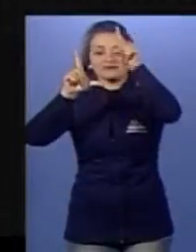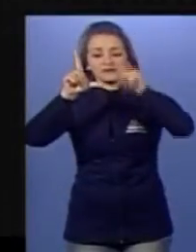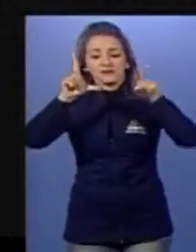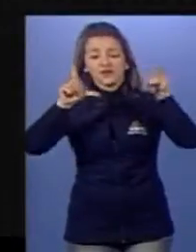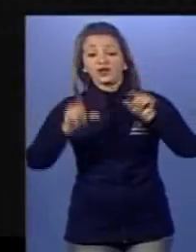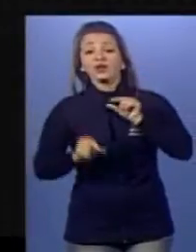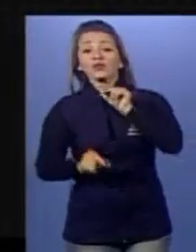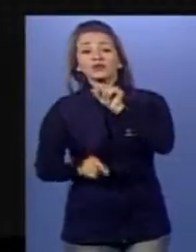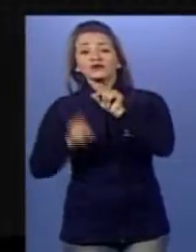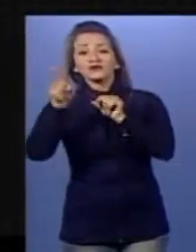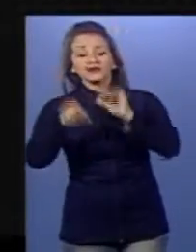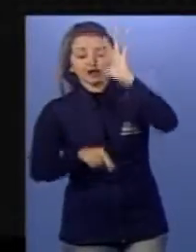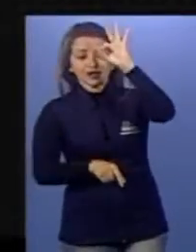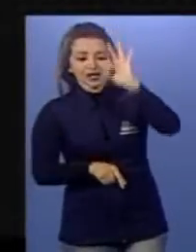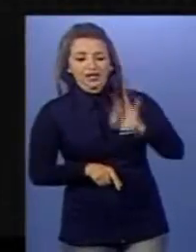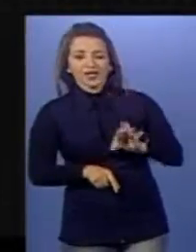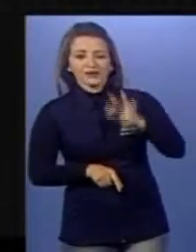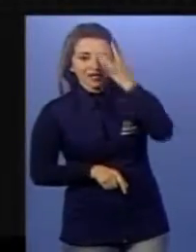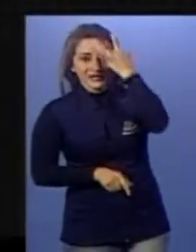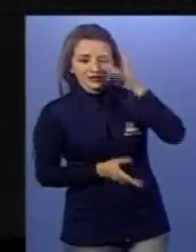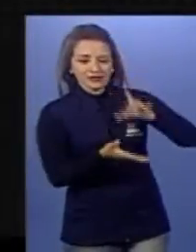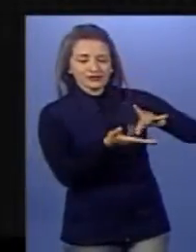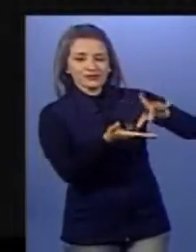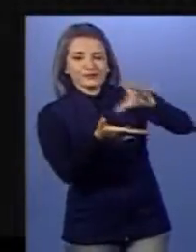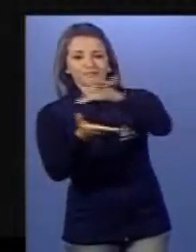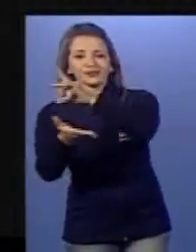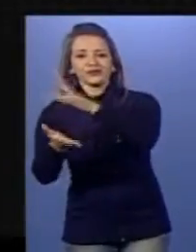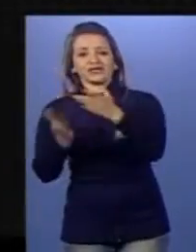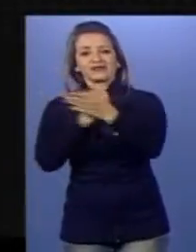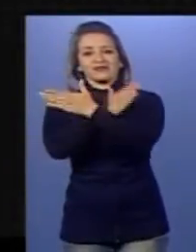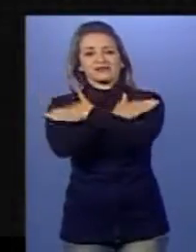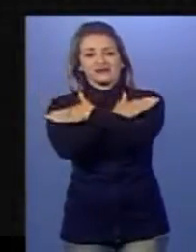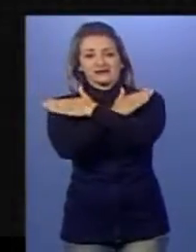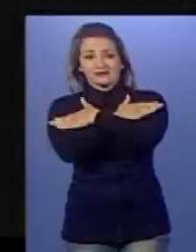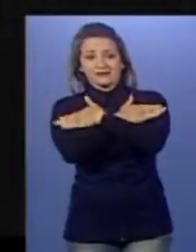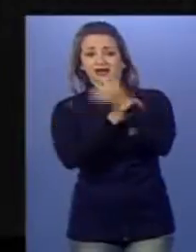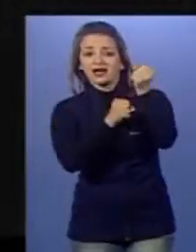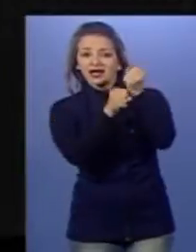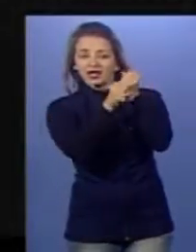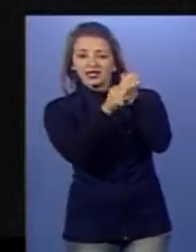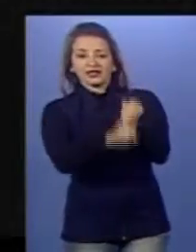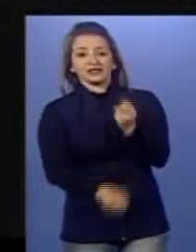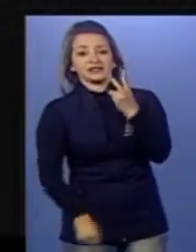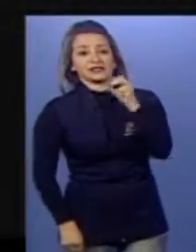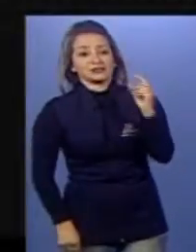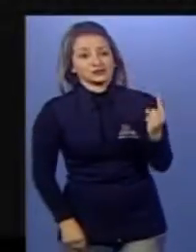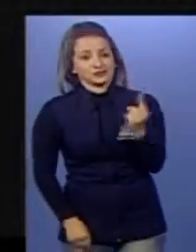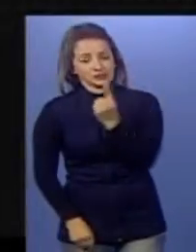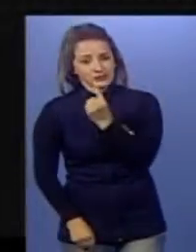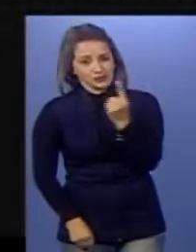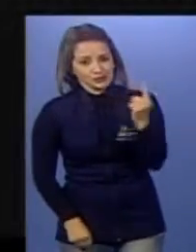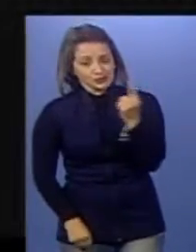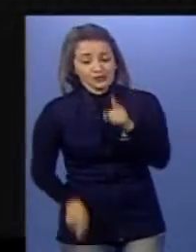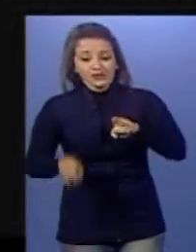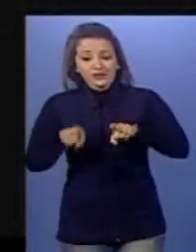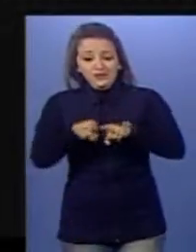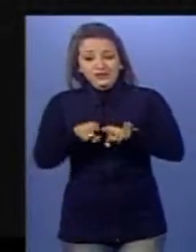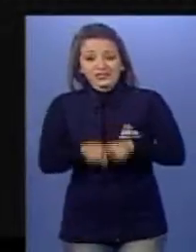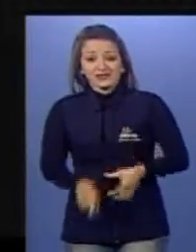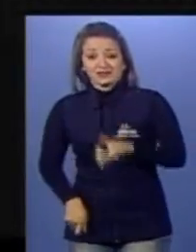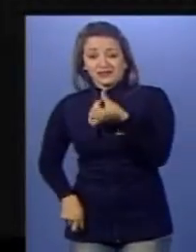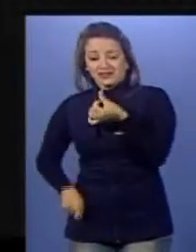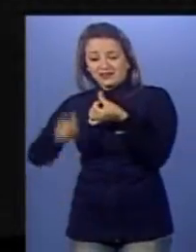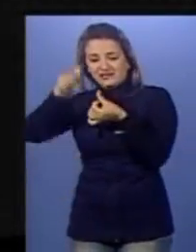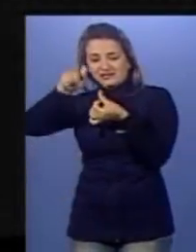durante o ano de 2011 eo primeiro semestre de 2012 na região metropolitana de são paulo